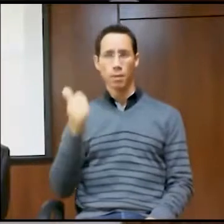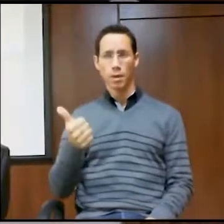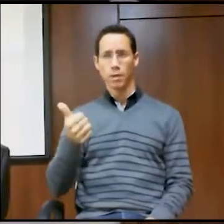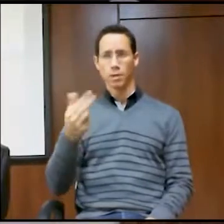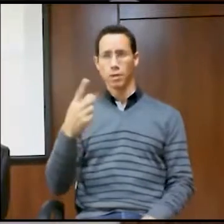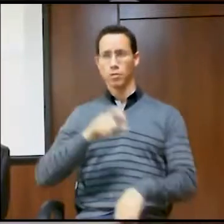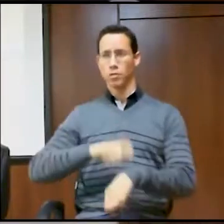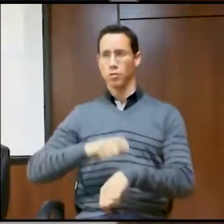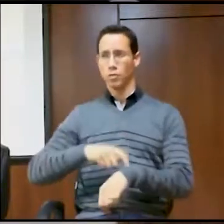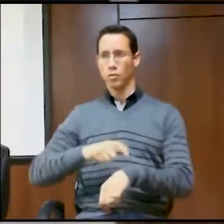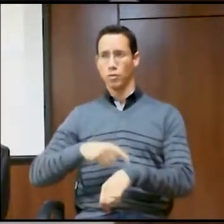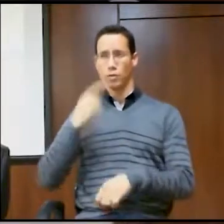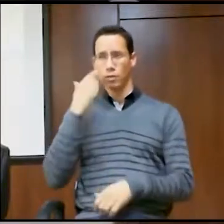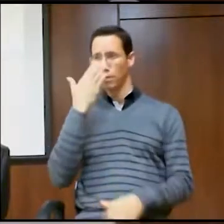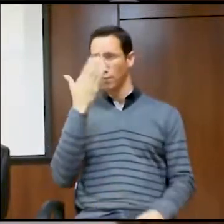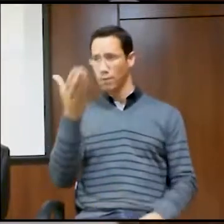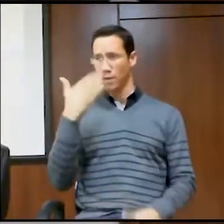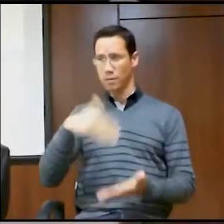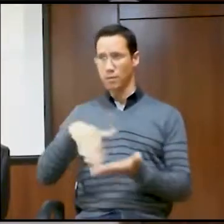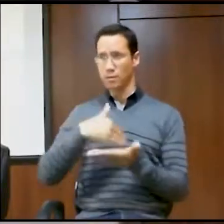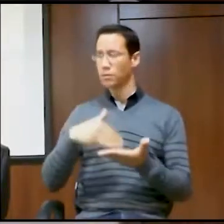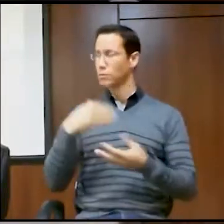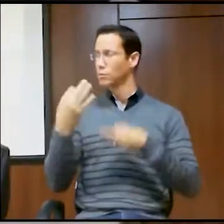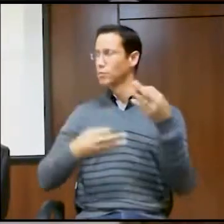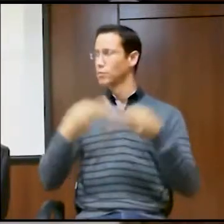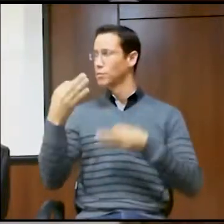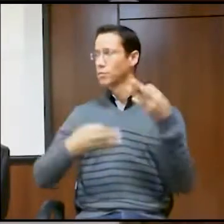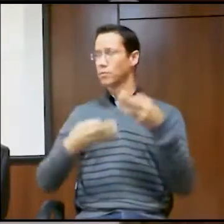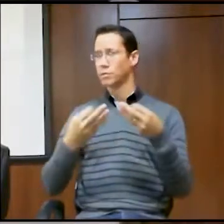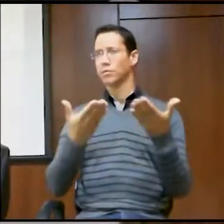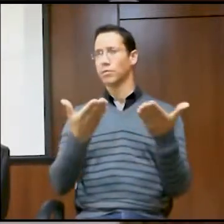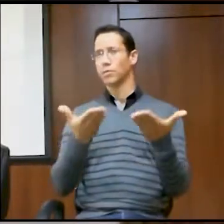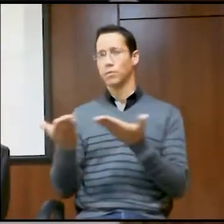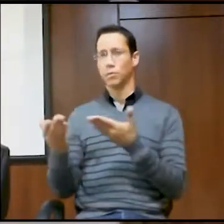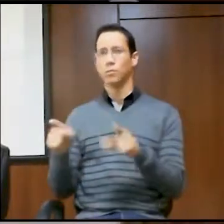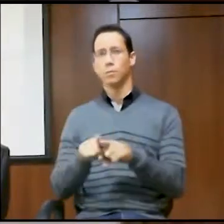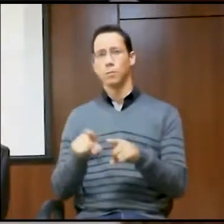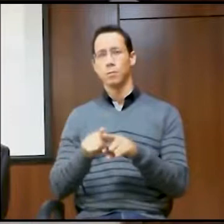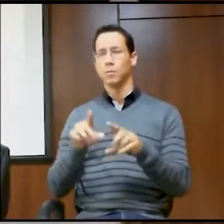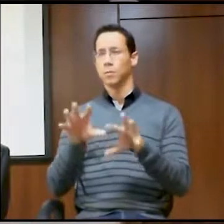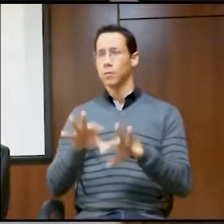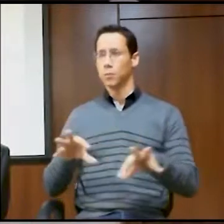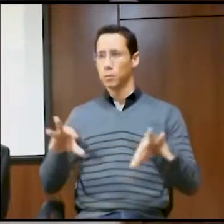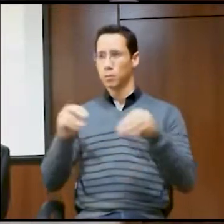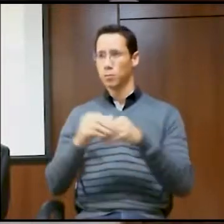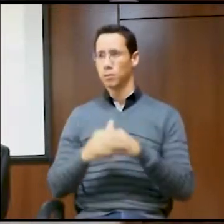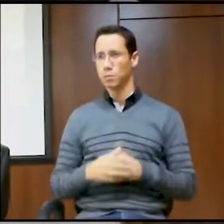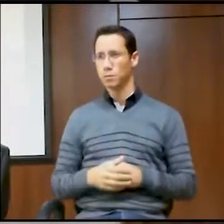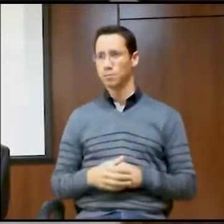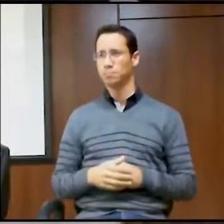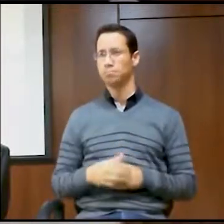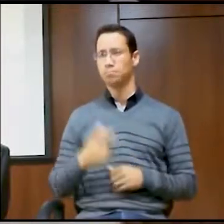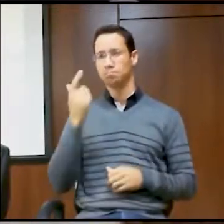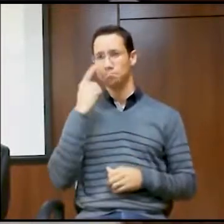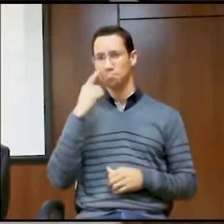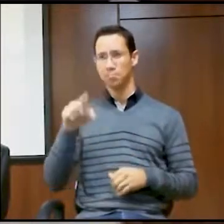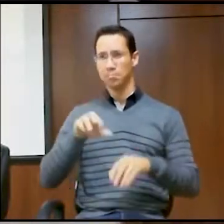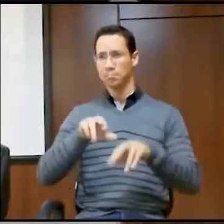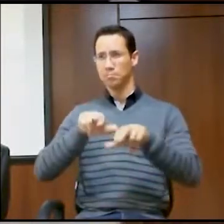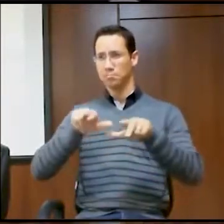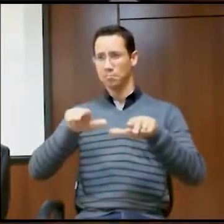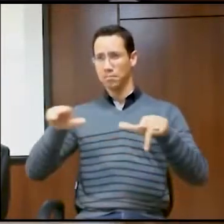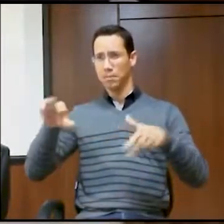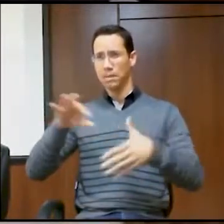manifestação aqui na frente da Secretaria de Justiça. Então estamos convidando todo mundo que está aqui. A gente está vendo aqui várias lideranças,